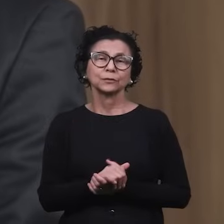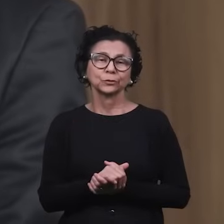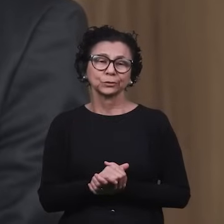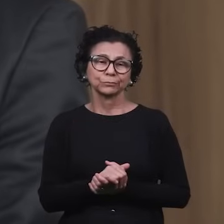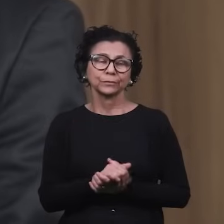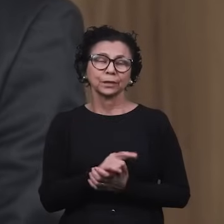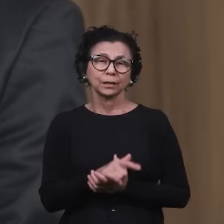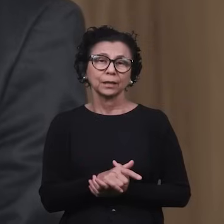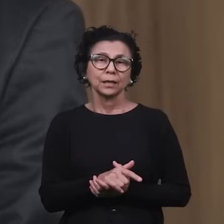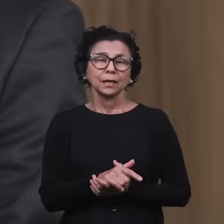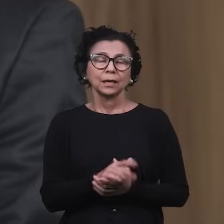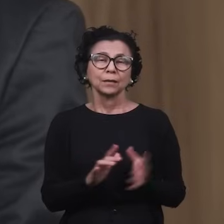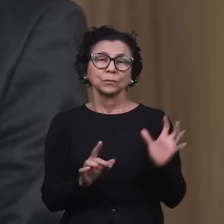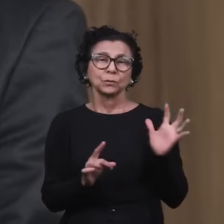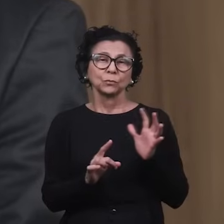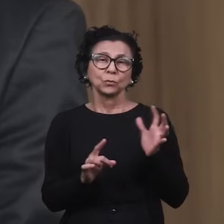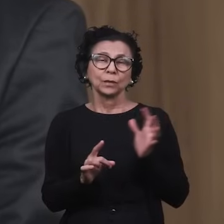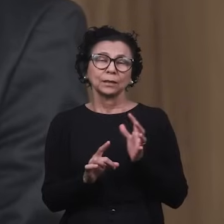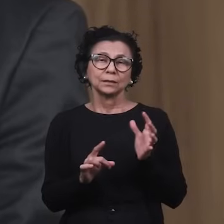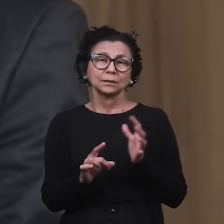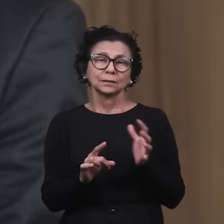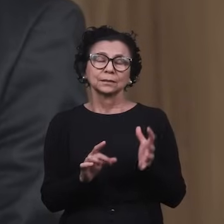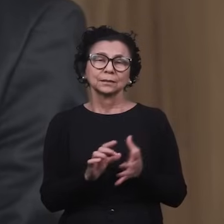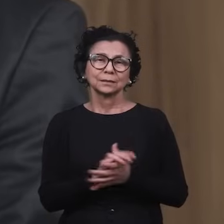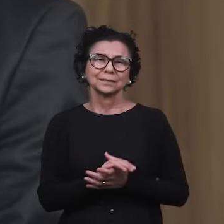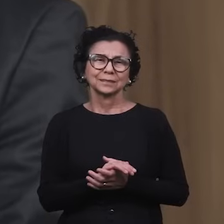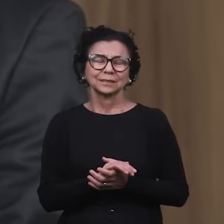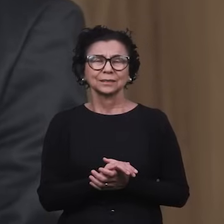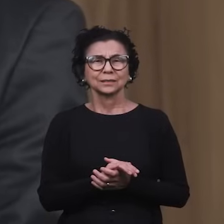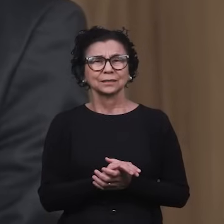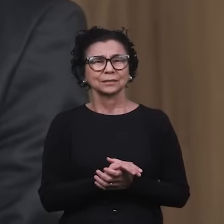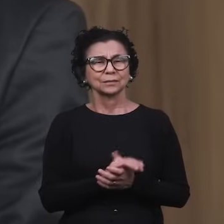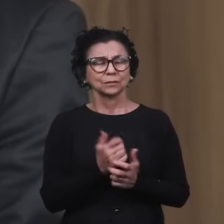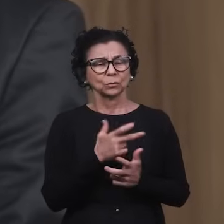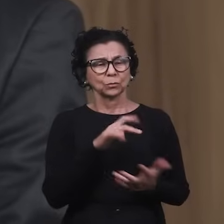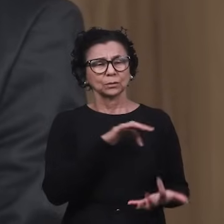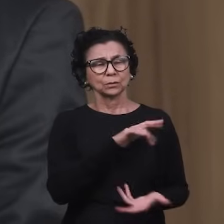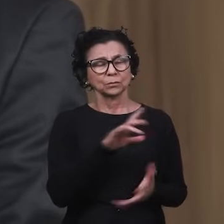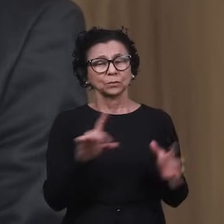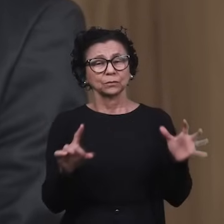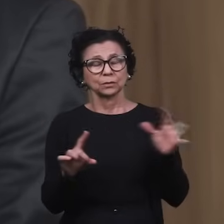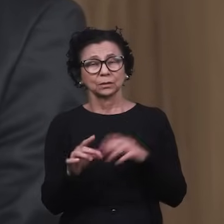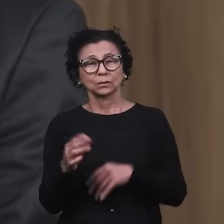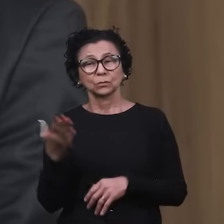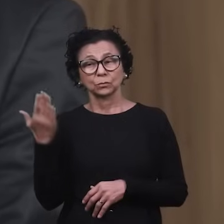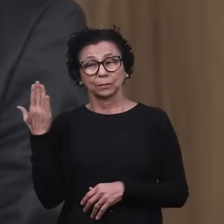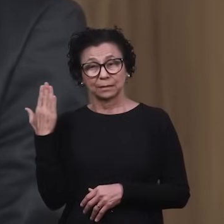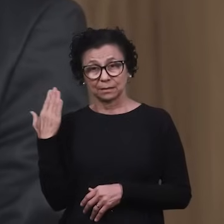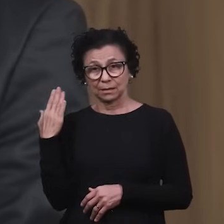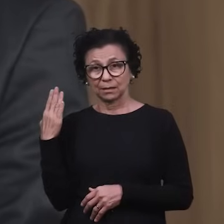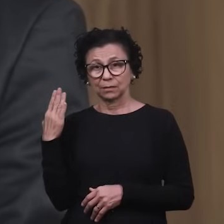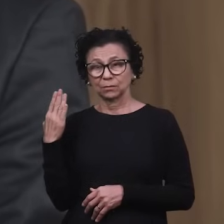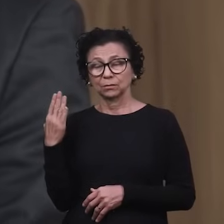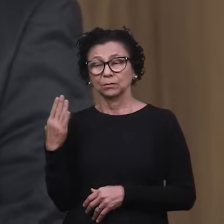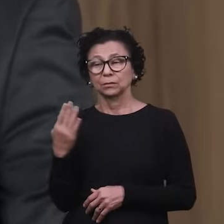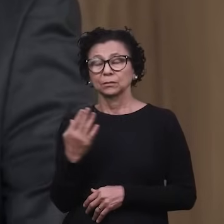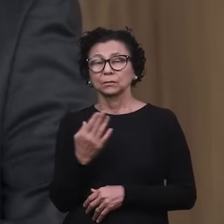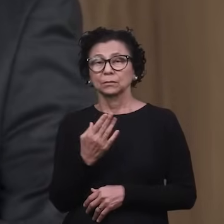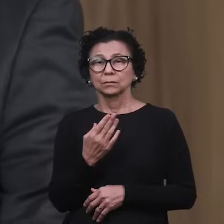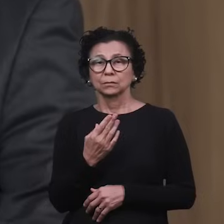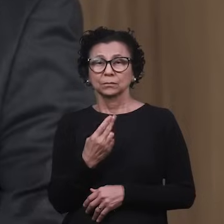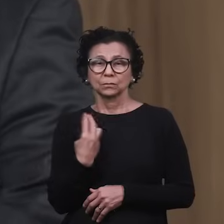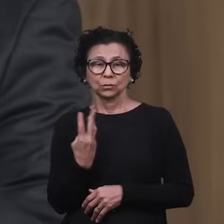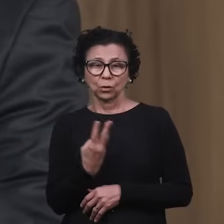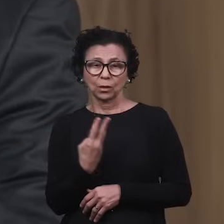Você falou há uns anos atrás, quando nós éramos adolescentes, a data, ou